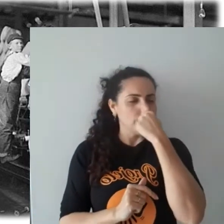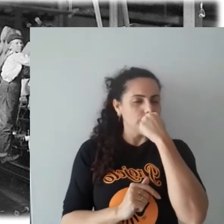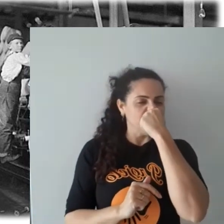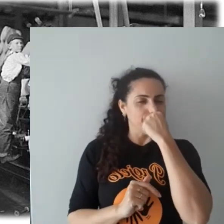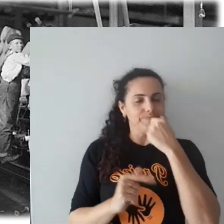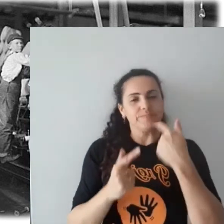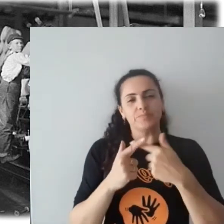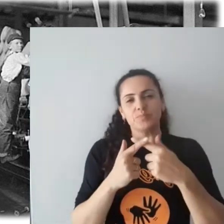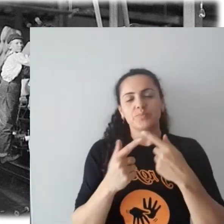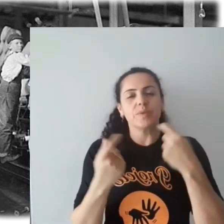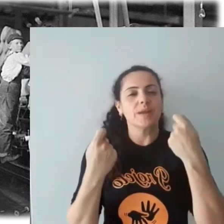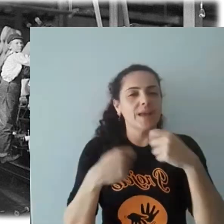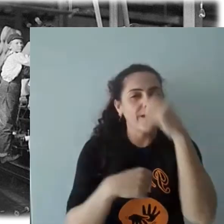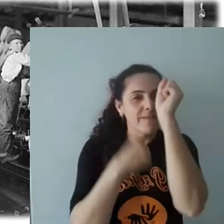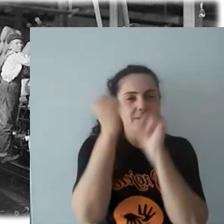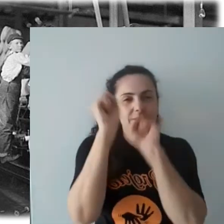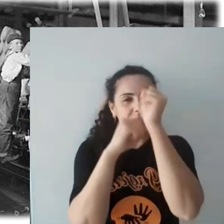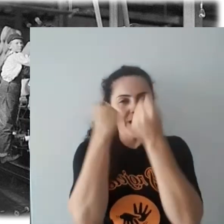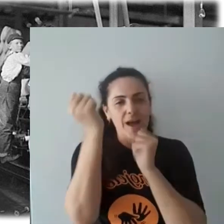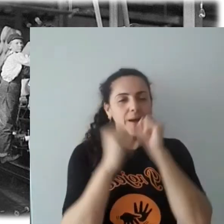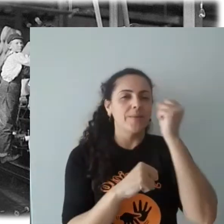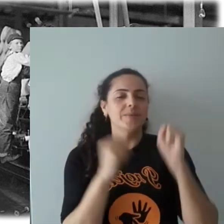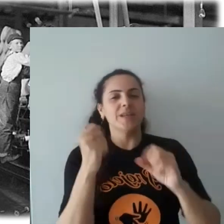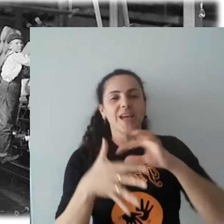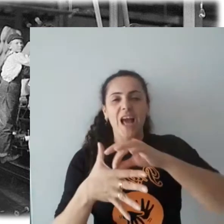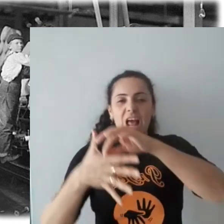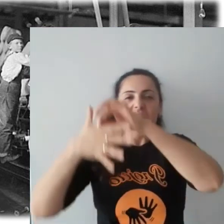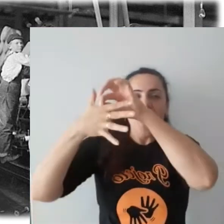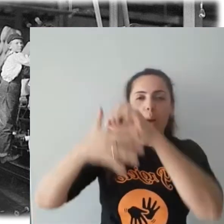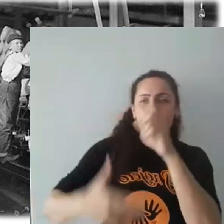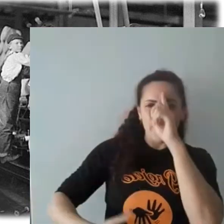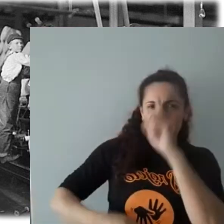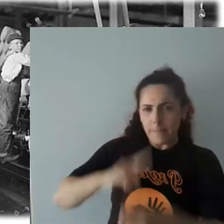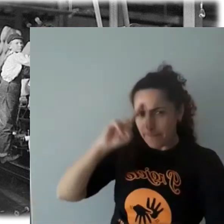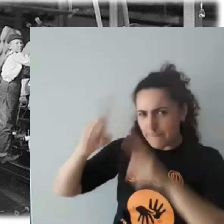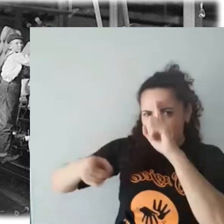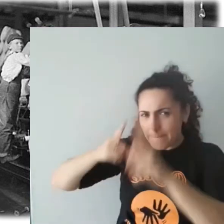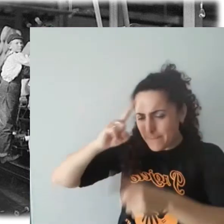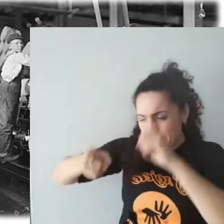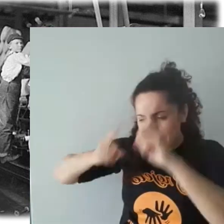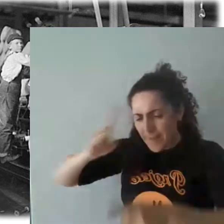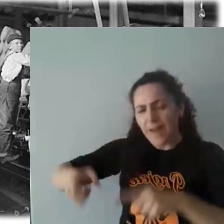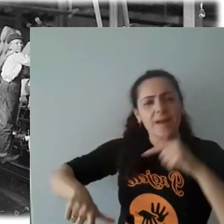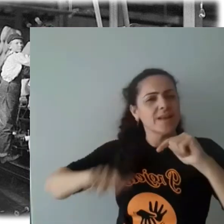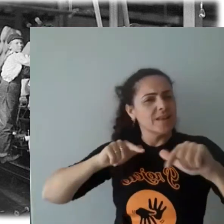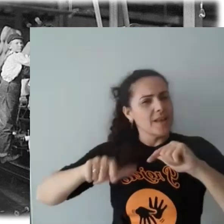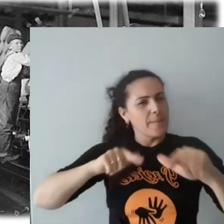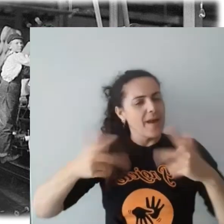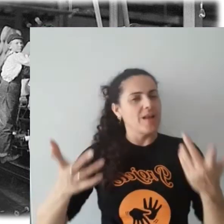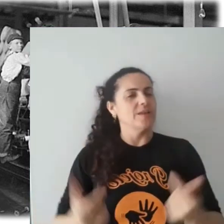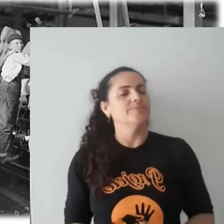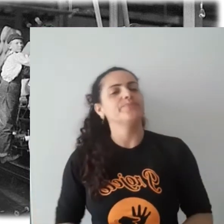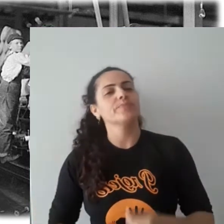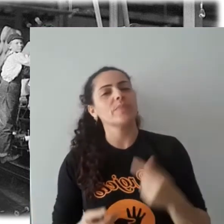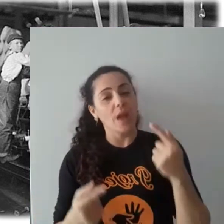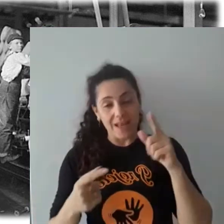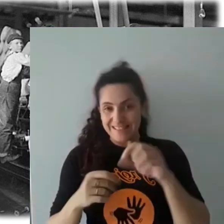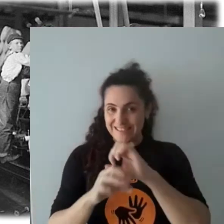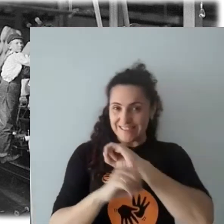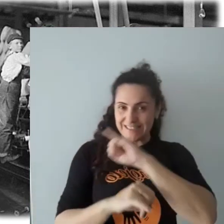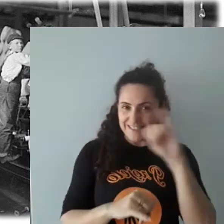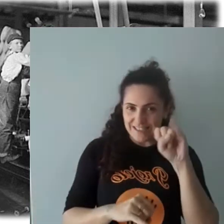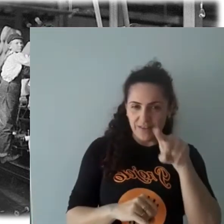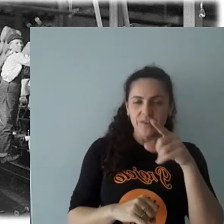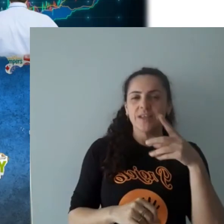Aliás, falando nisso, vou deixar aqui para você um cardzinho falando um pouquinho melhor sobre esse assunto, tá? Sobre o capitalismo aí, quais